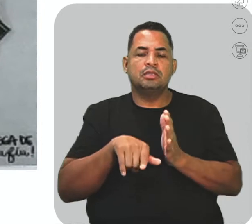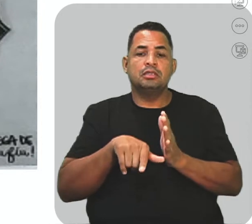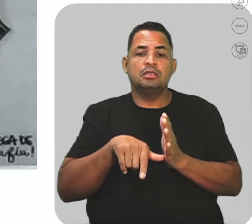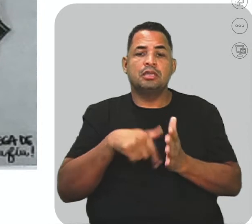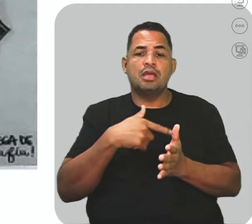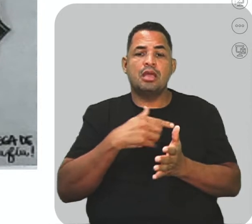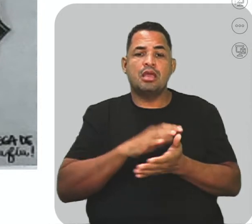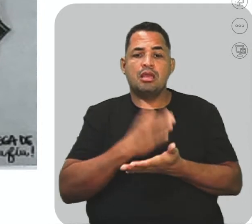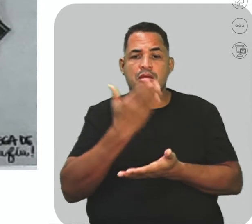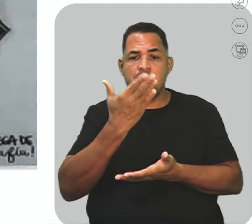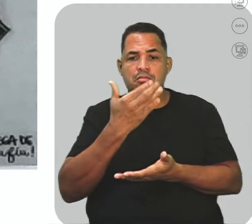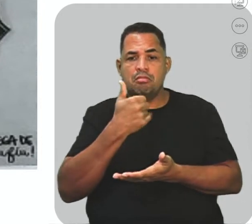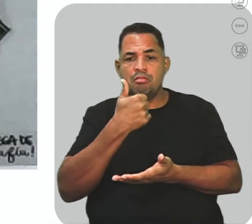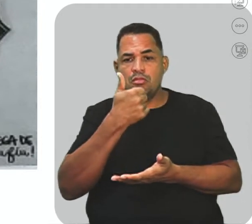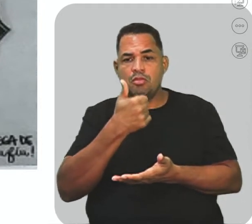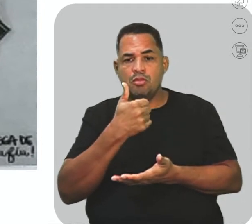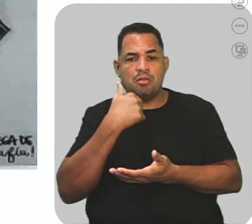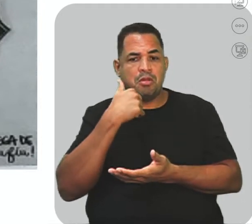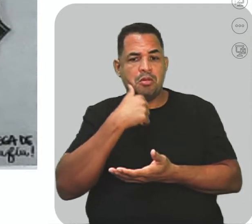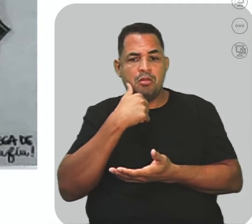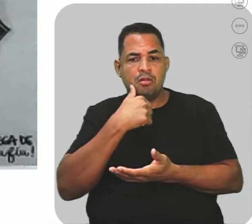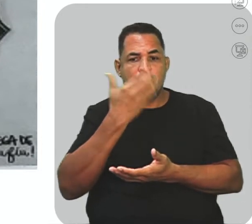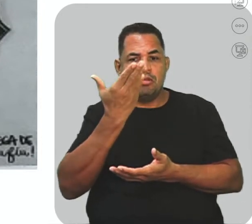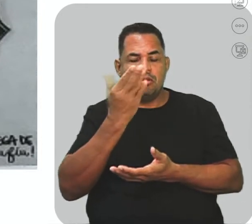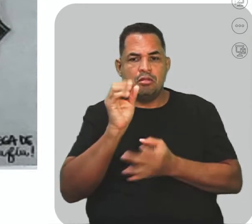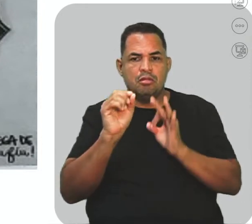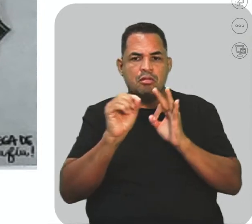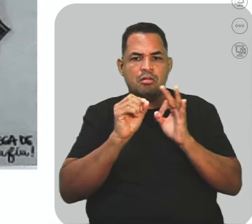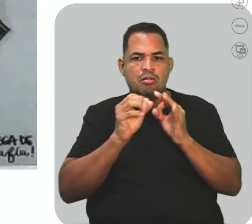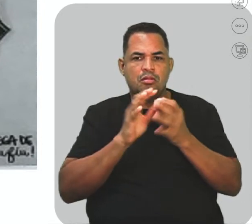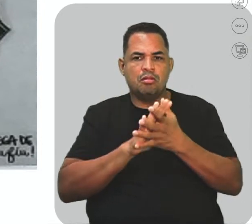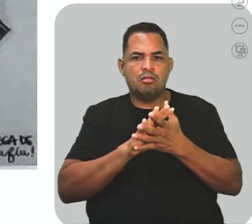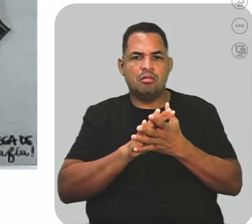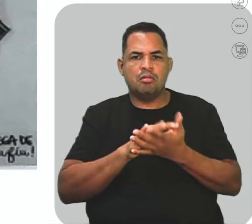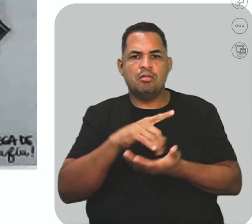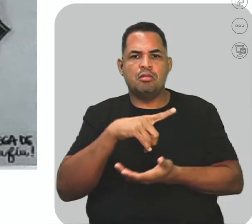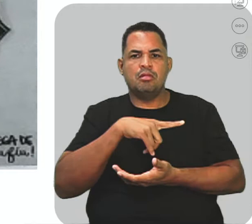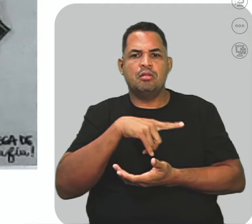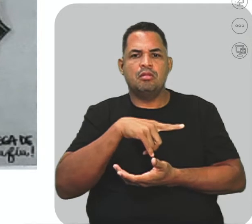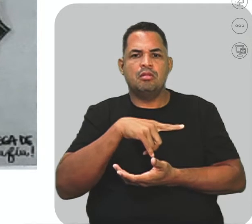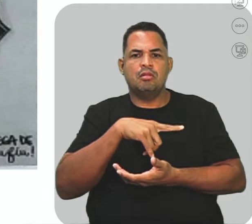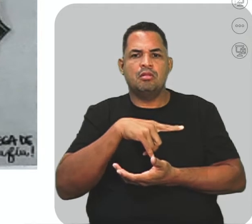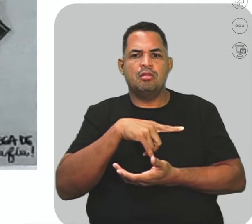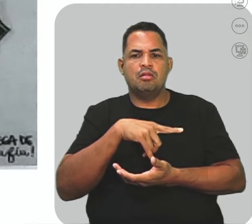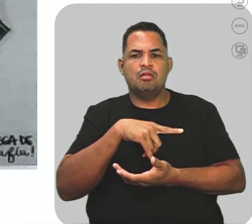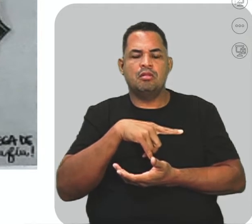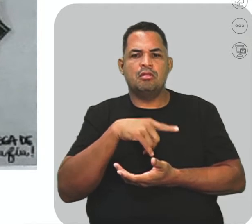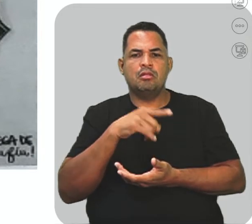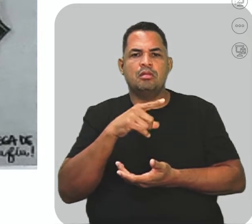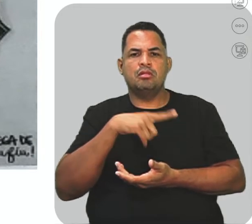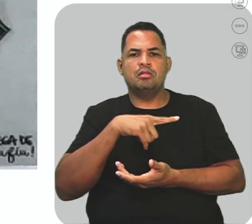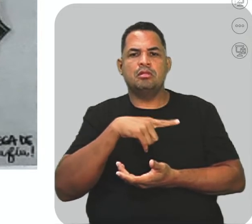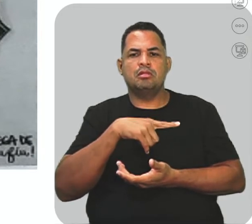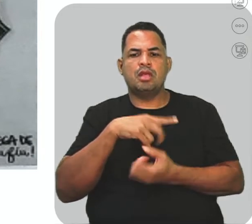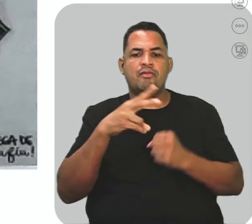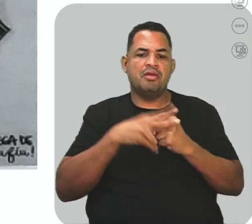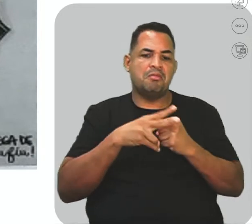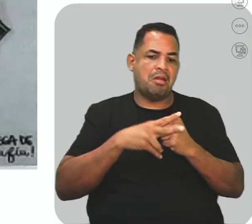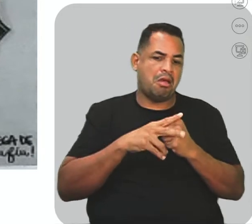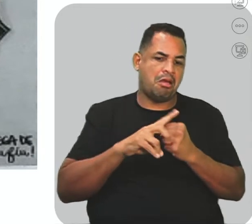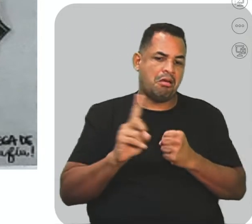né? Temos aqui a construção desse gênero com texto verbal, não verbal. Nós temos aí a